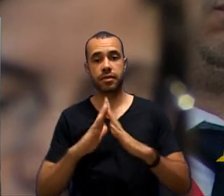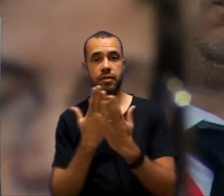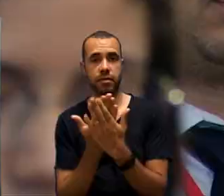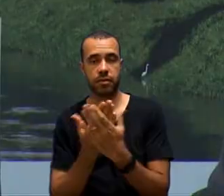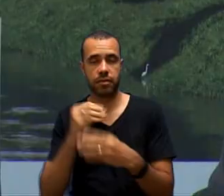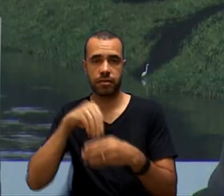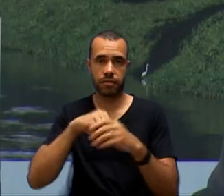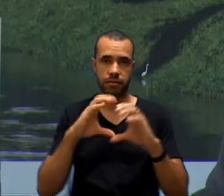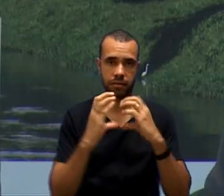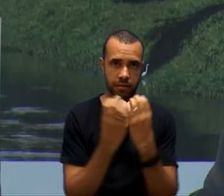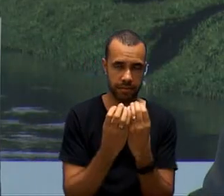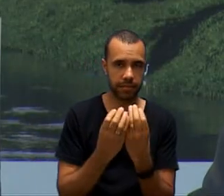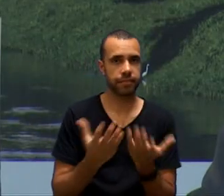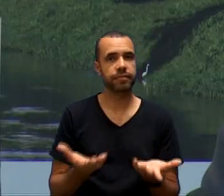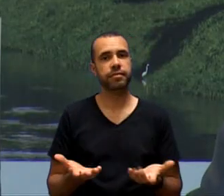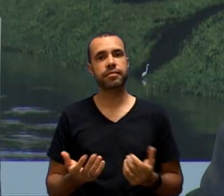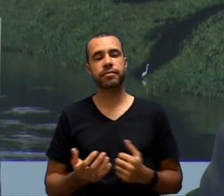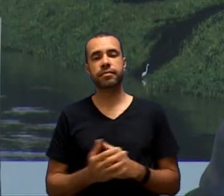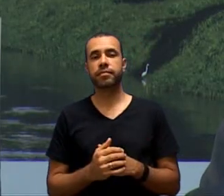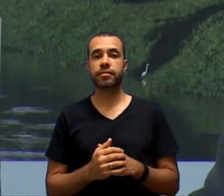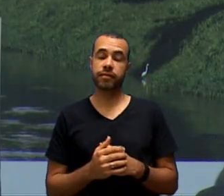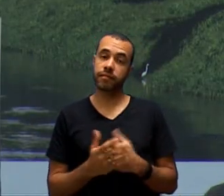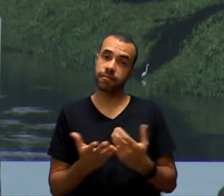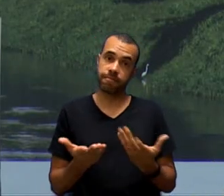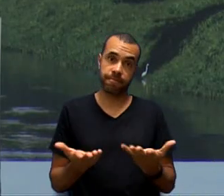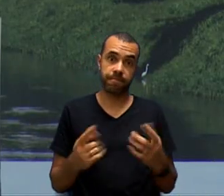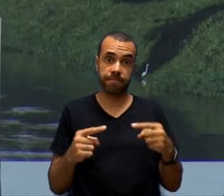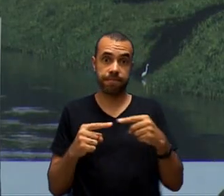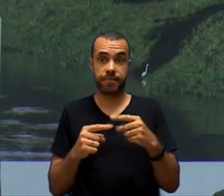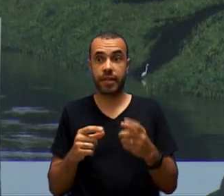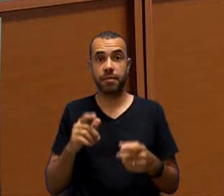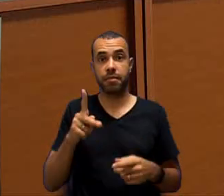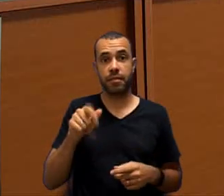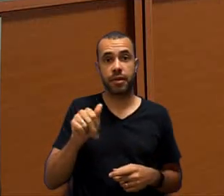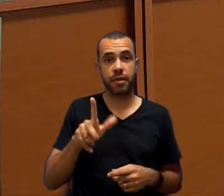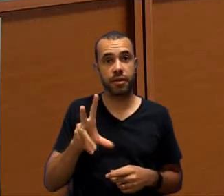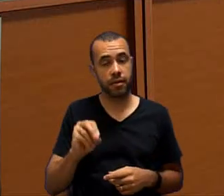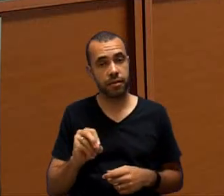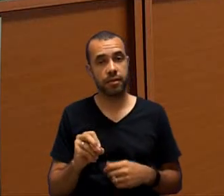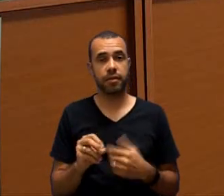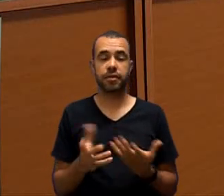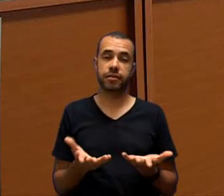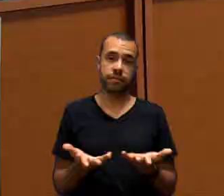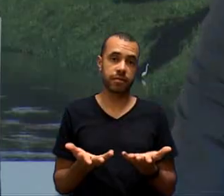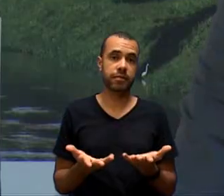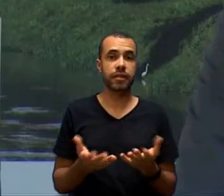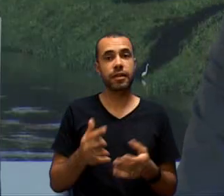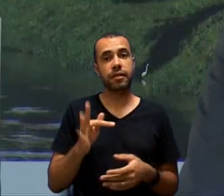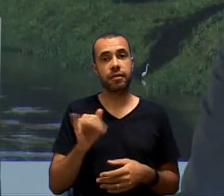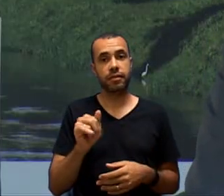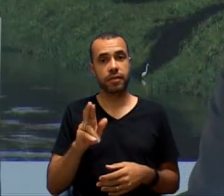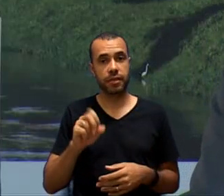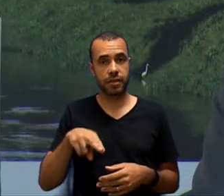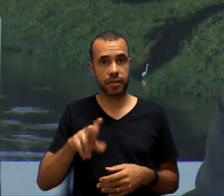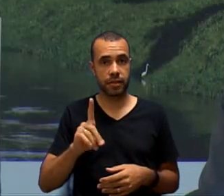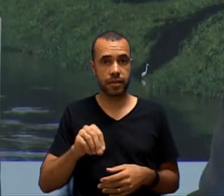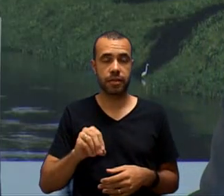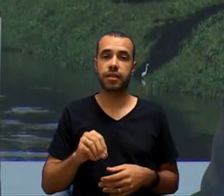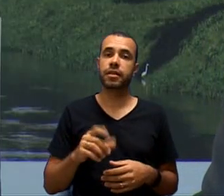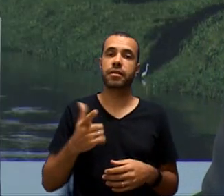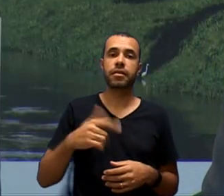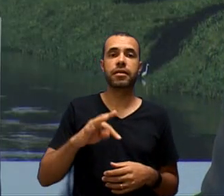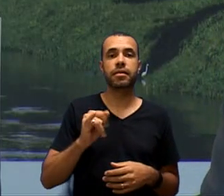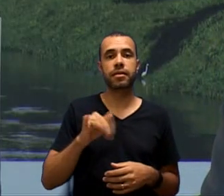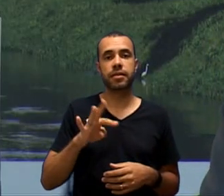do Legislativo, que é o Paulo, que é a Fernanda e a